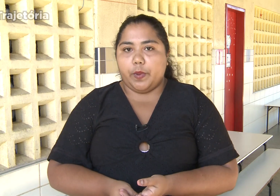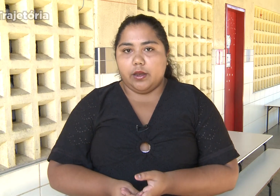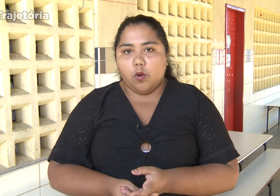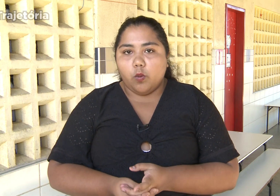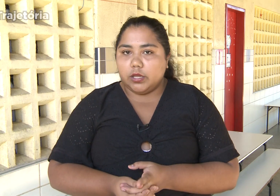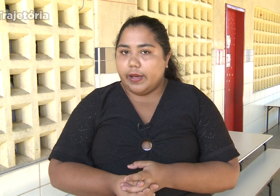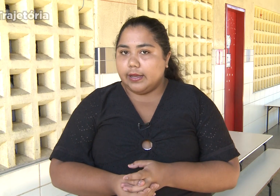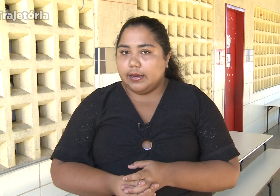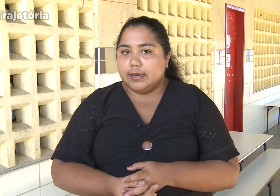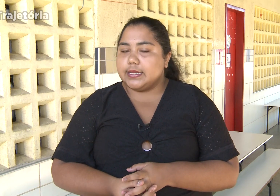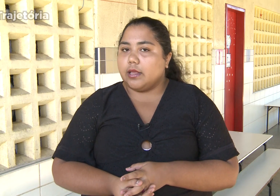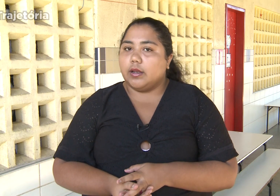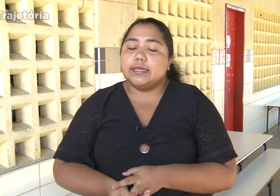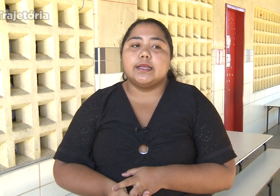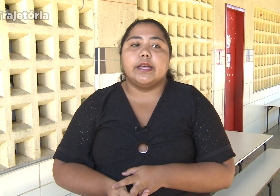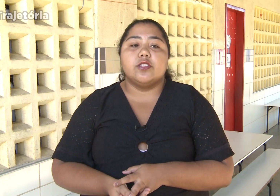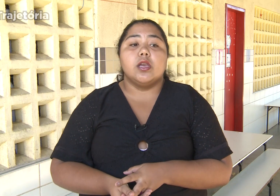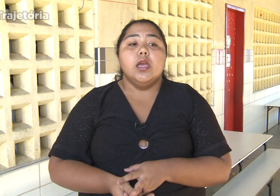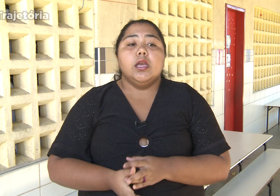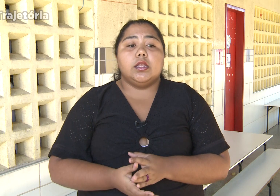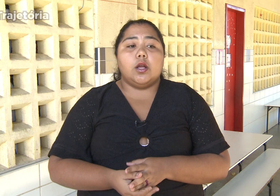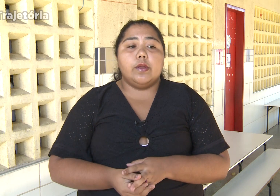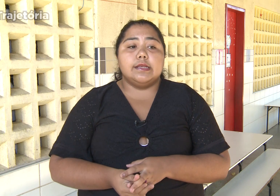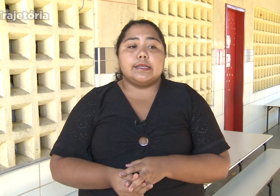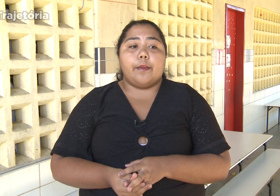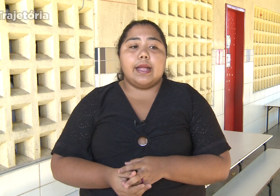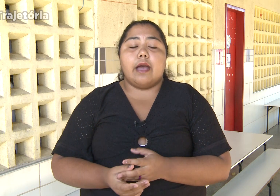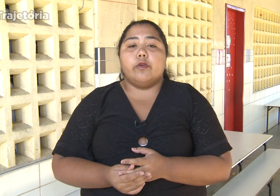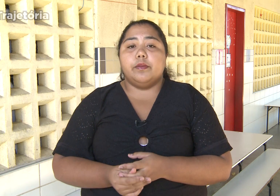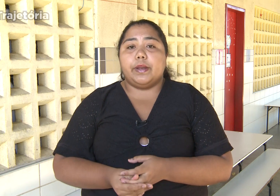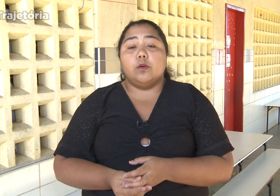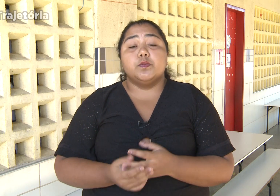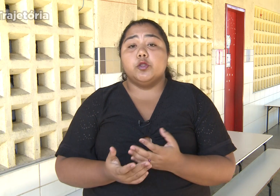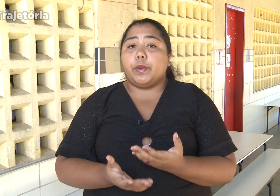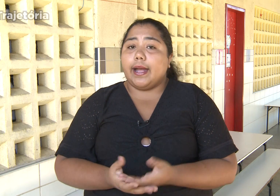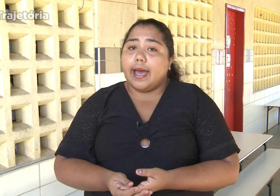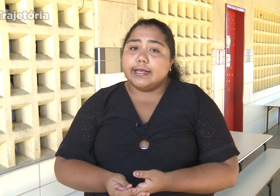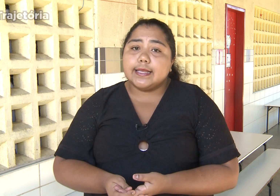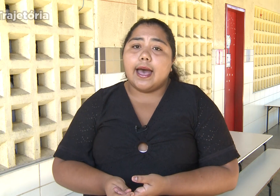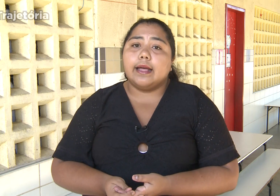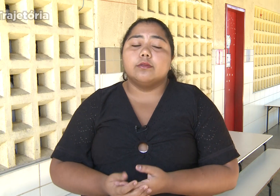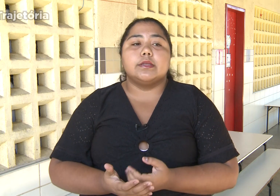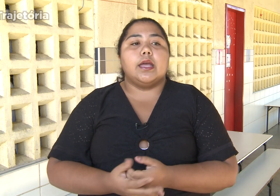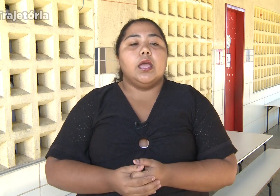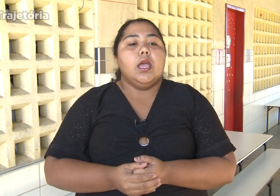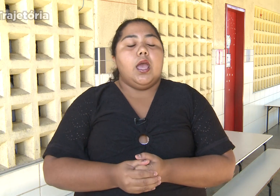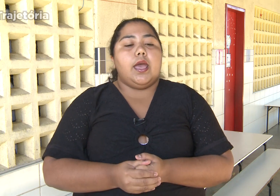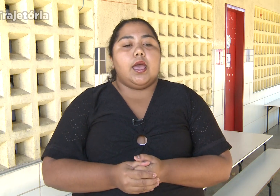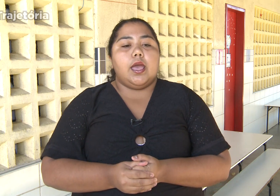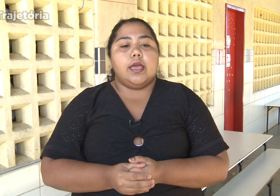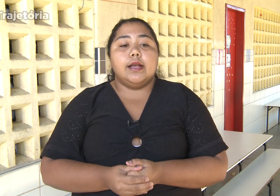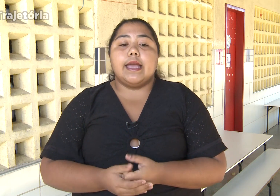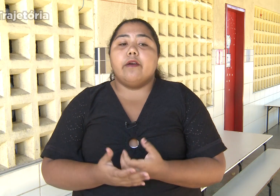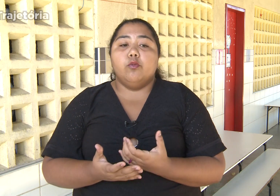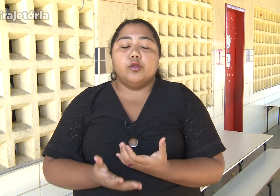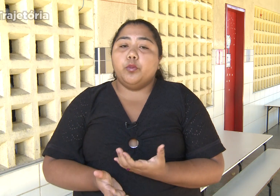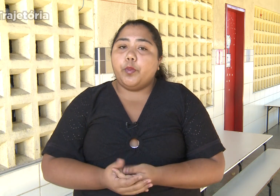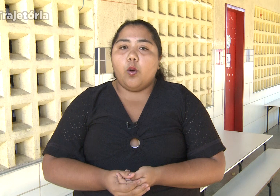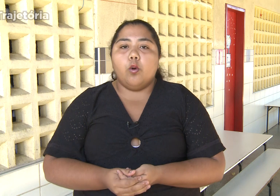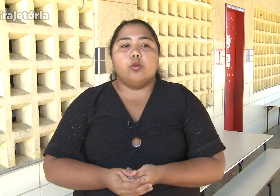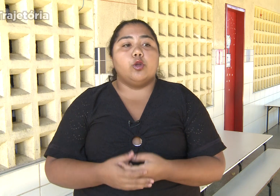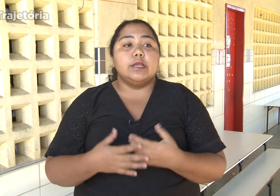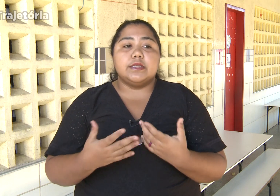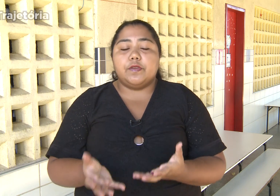ensino superior quando eu era criança e adolescente. Então, eles trabalhavam em empregos muito precarizados, né? E ganhavam